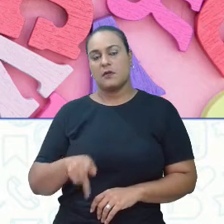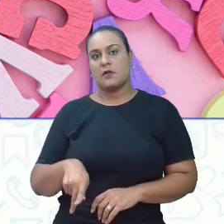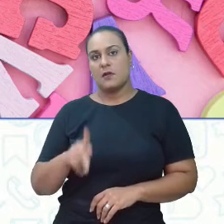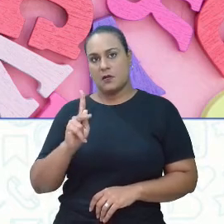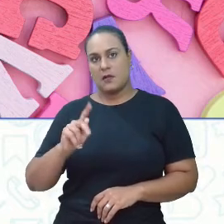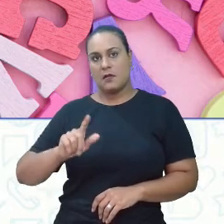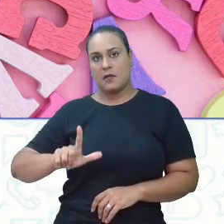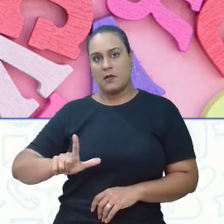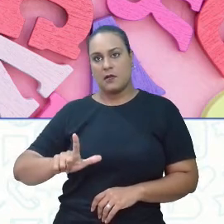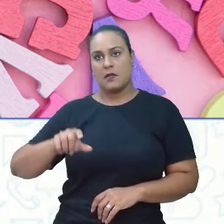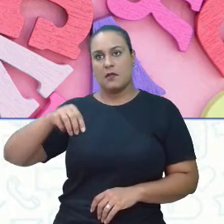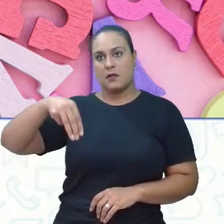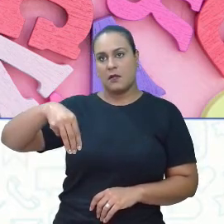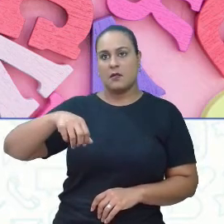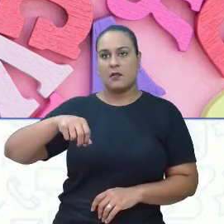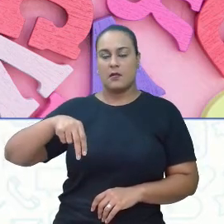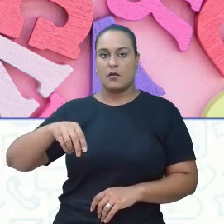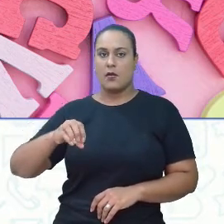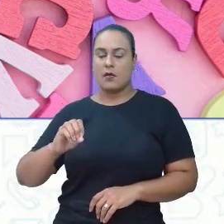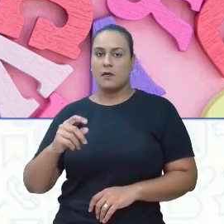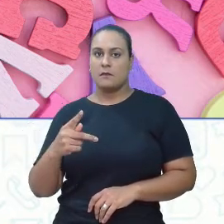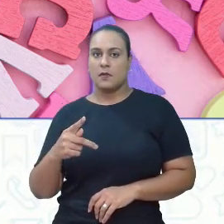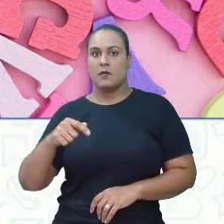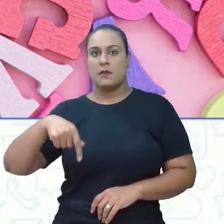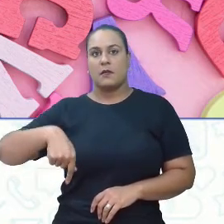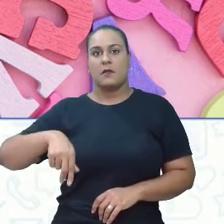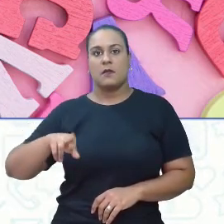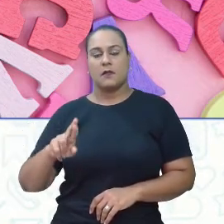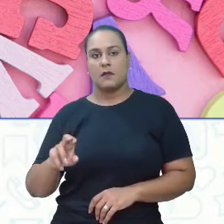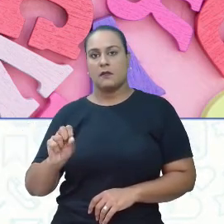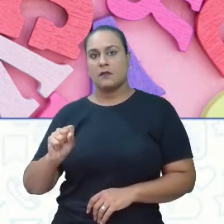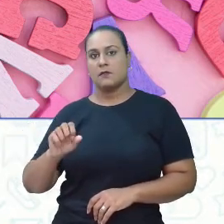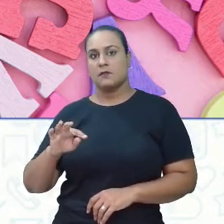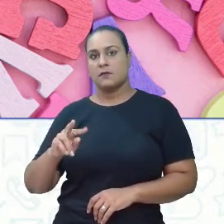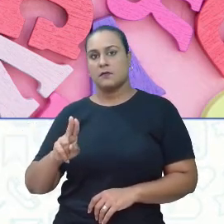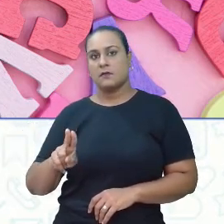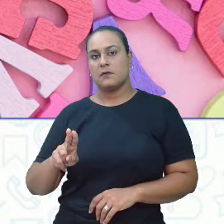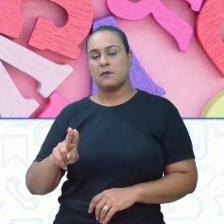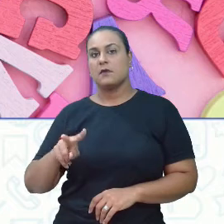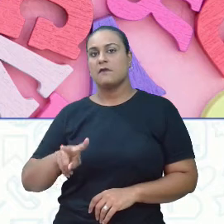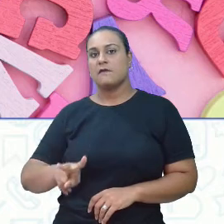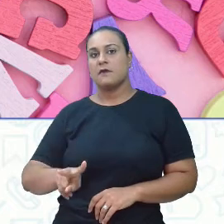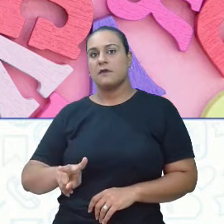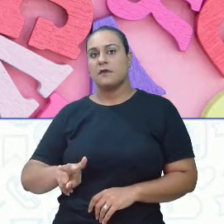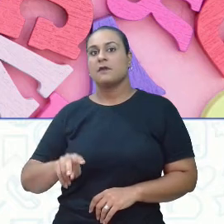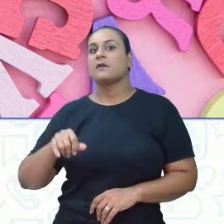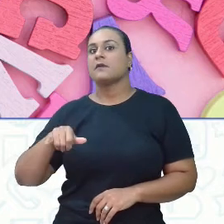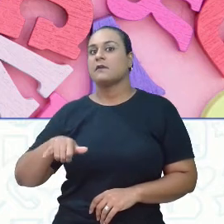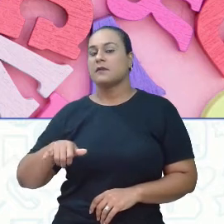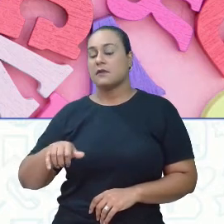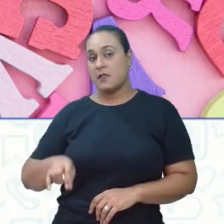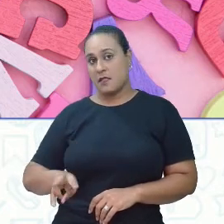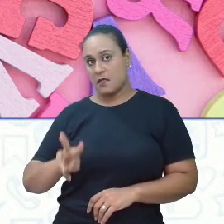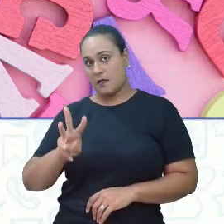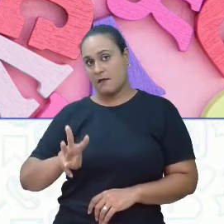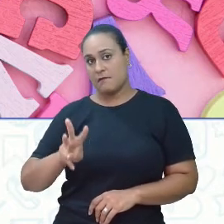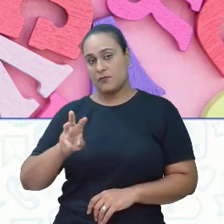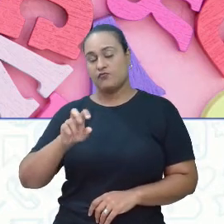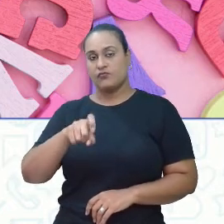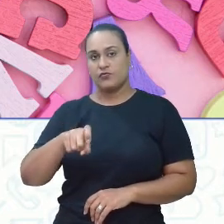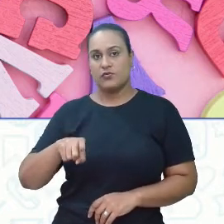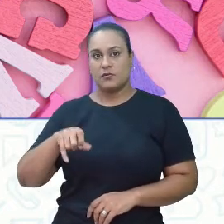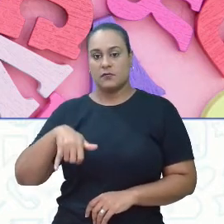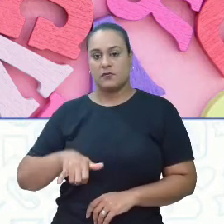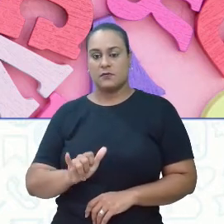J, K, L, M, N, O, P, Q, R, S, T, U, V, W, X,